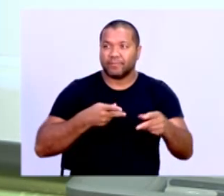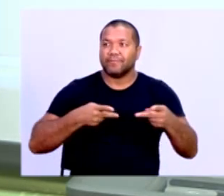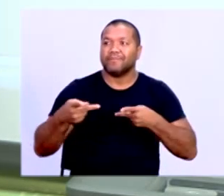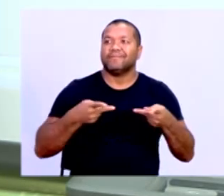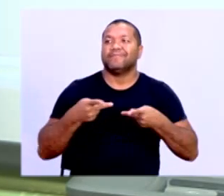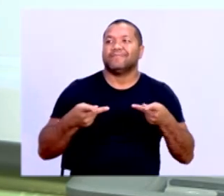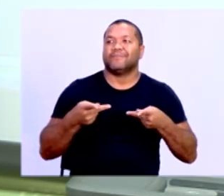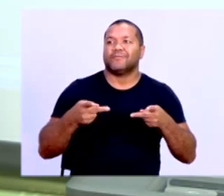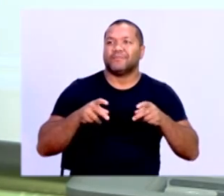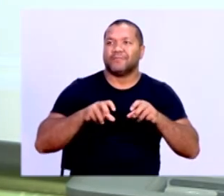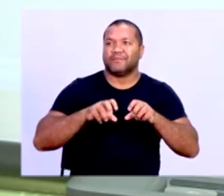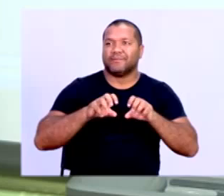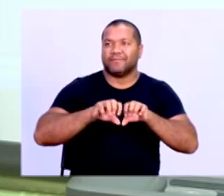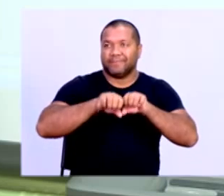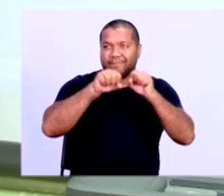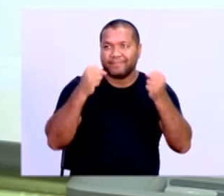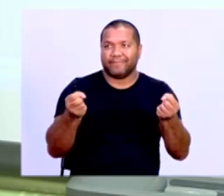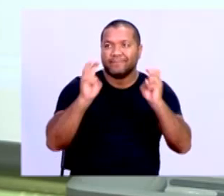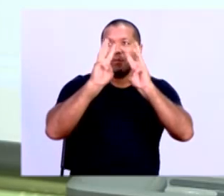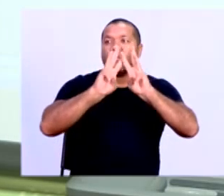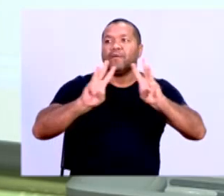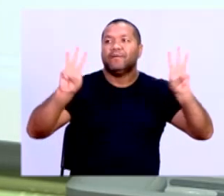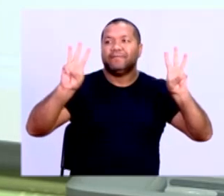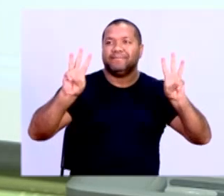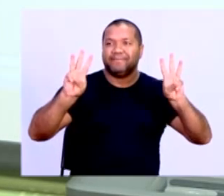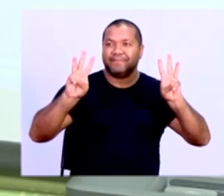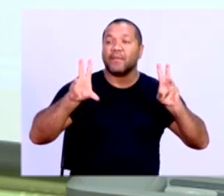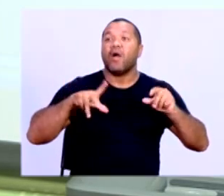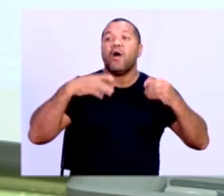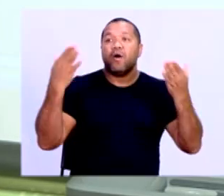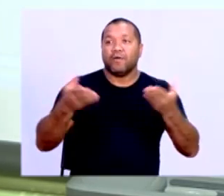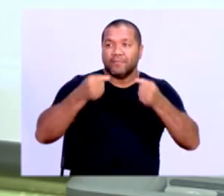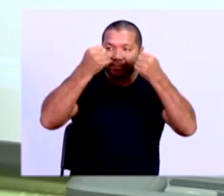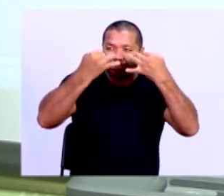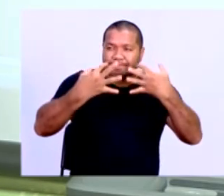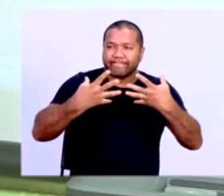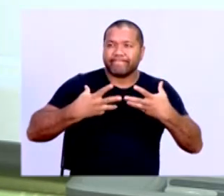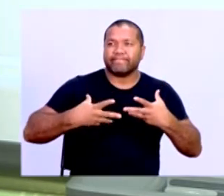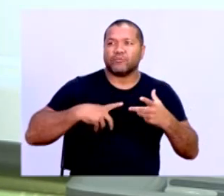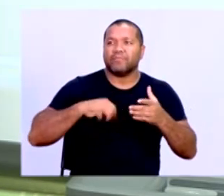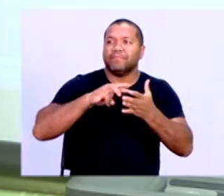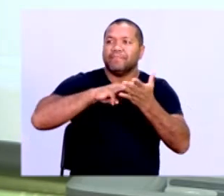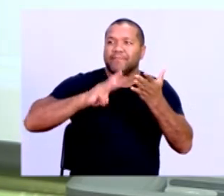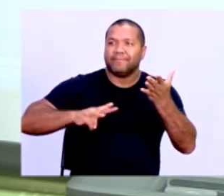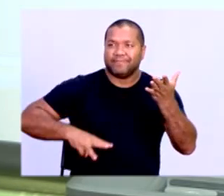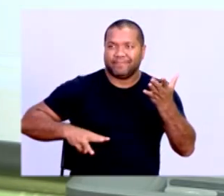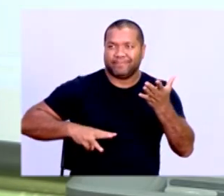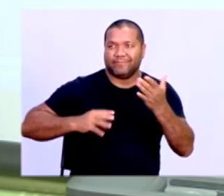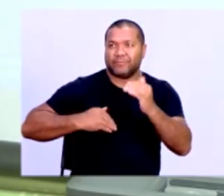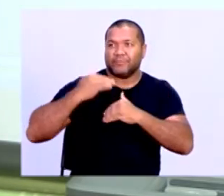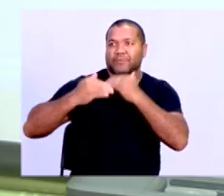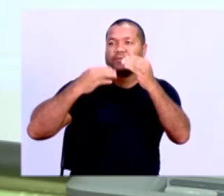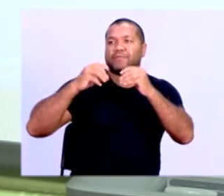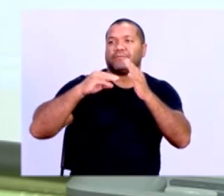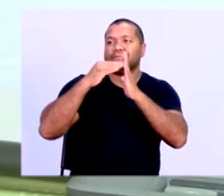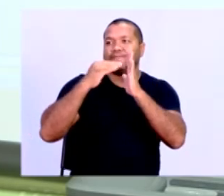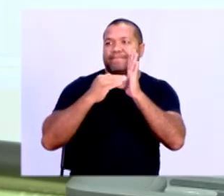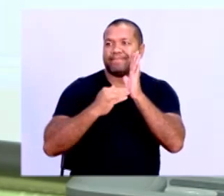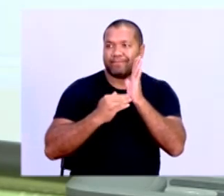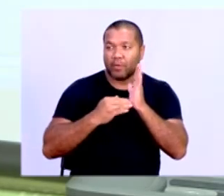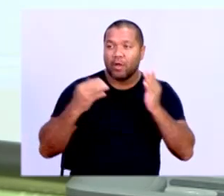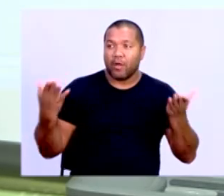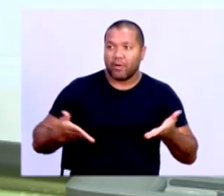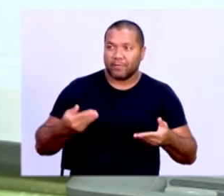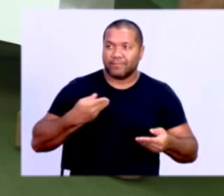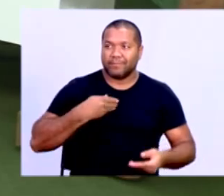projetos de sistemas web. Hoje nós vamos falar sobre desenvolvimento, metodologias de desenvolvimento de software. Hoje ao meu lado,